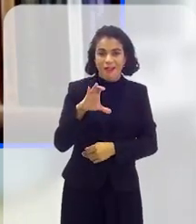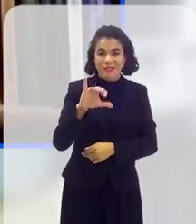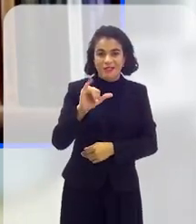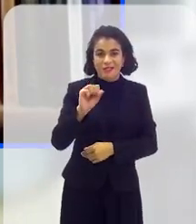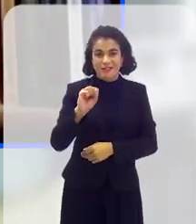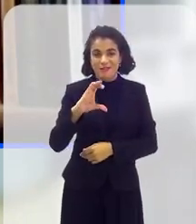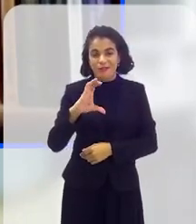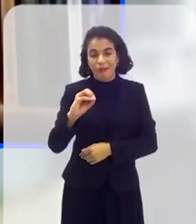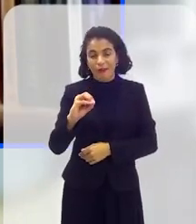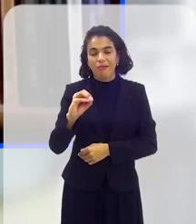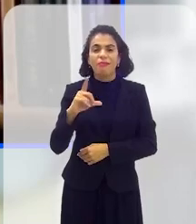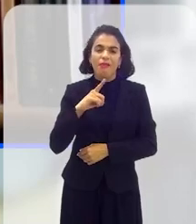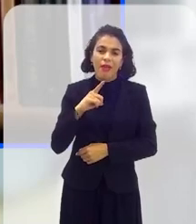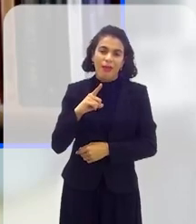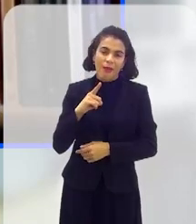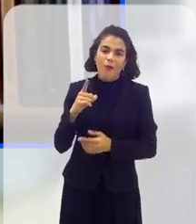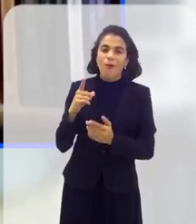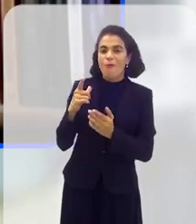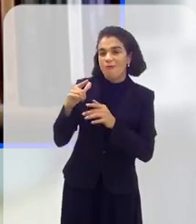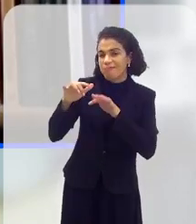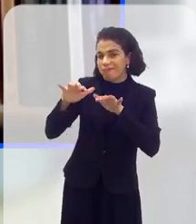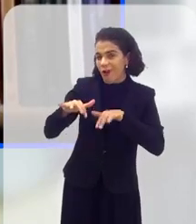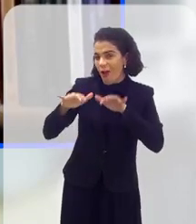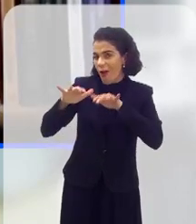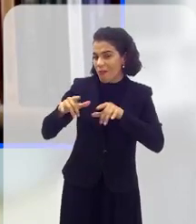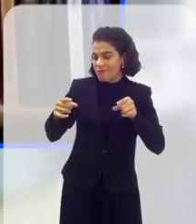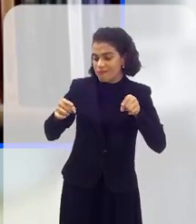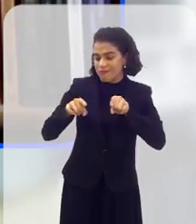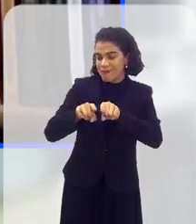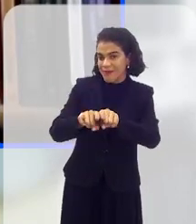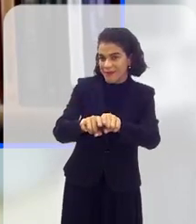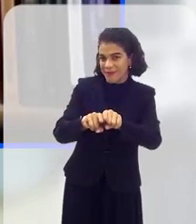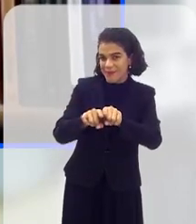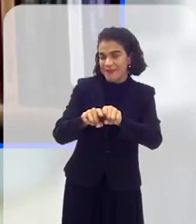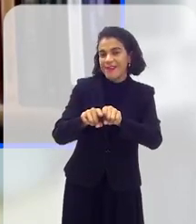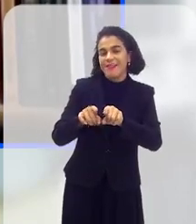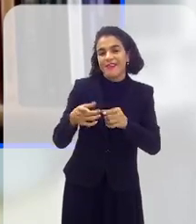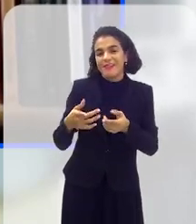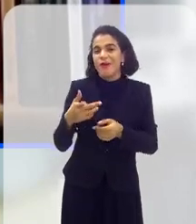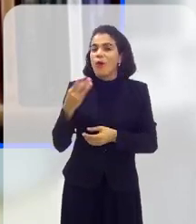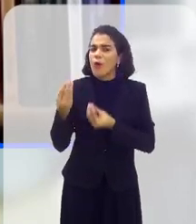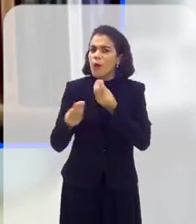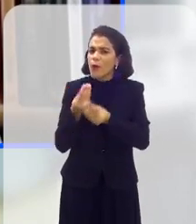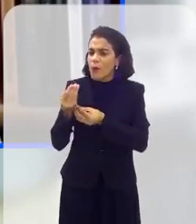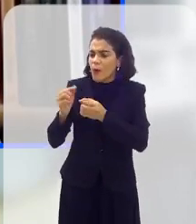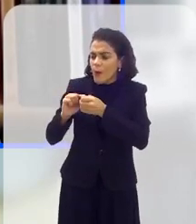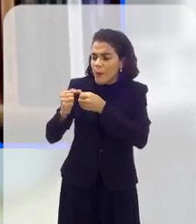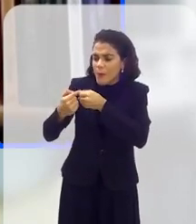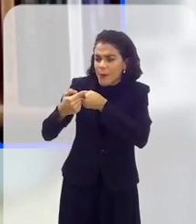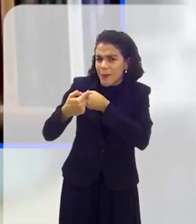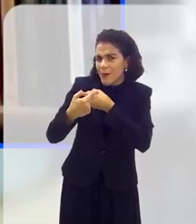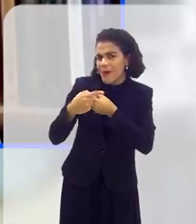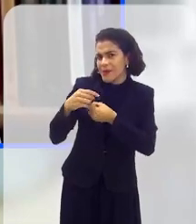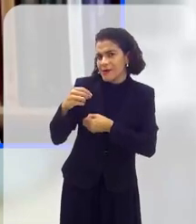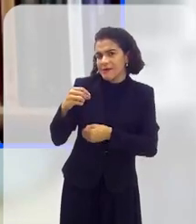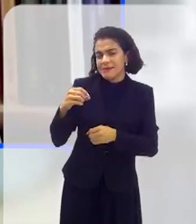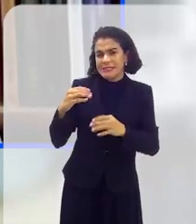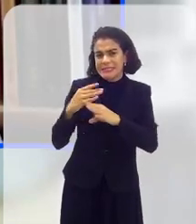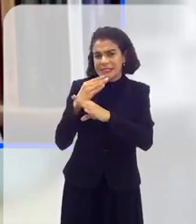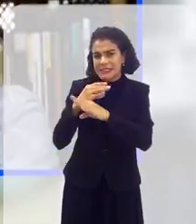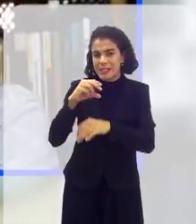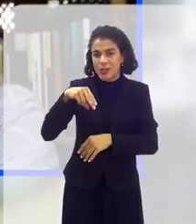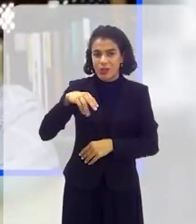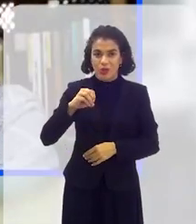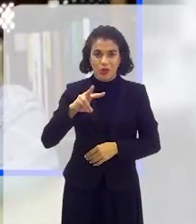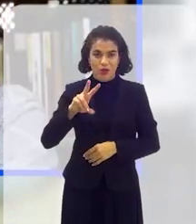tem um pé no passado também, tem uma obra paralela que vai acontecendo nos primórdios de como a cidade de Nova